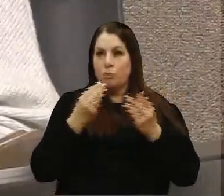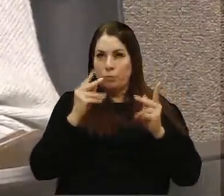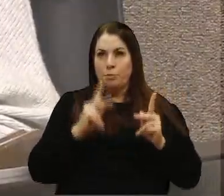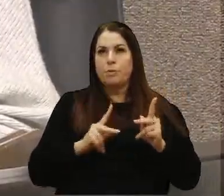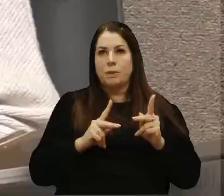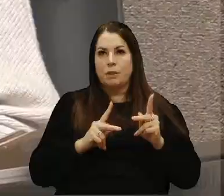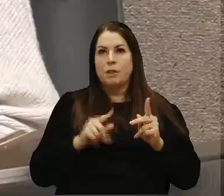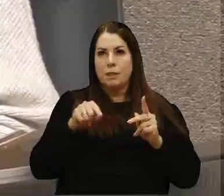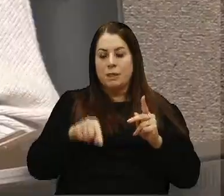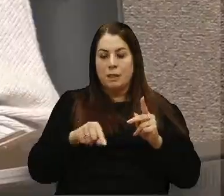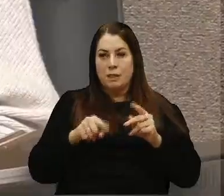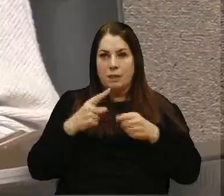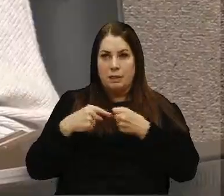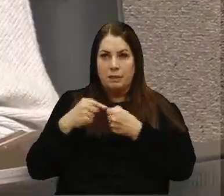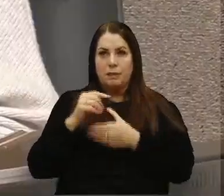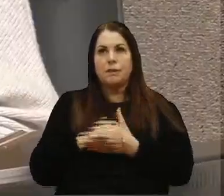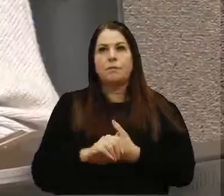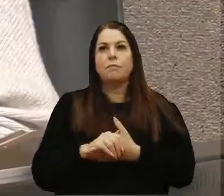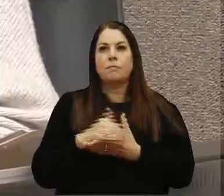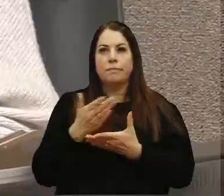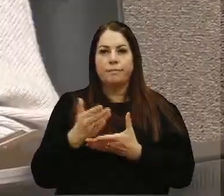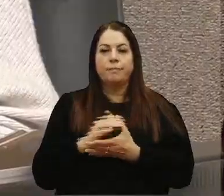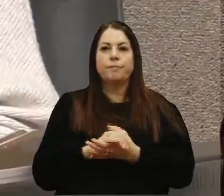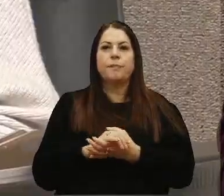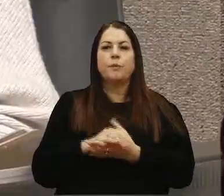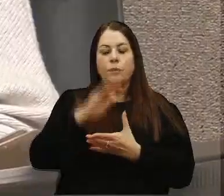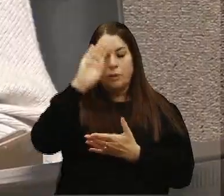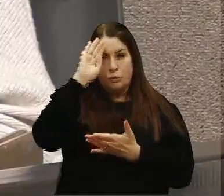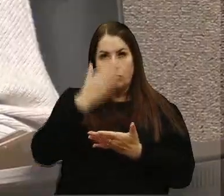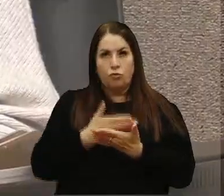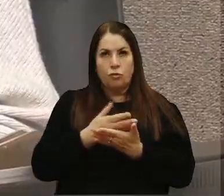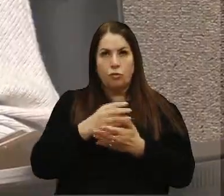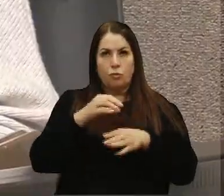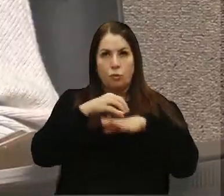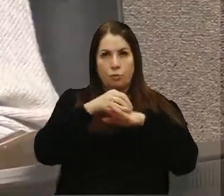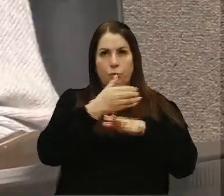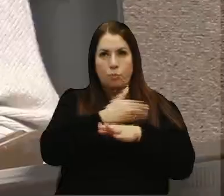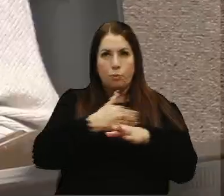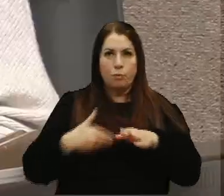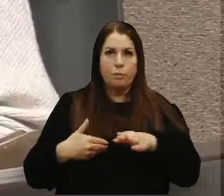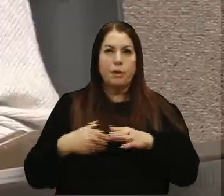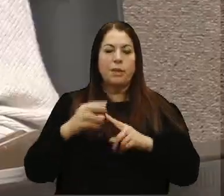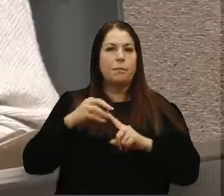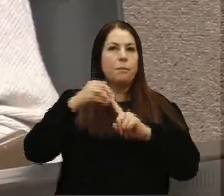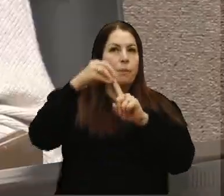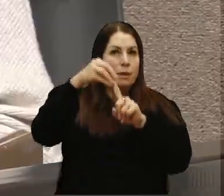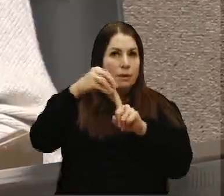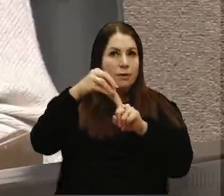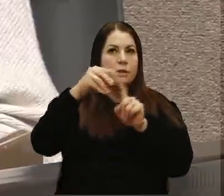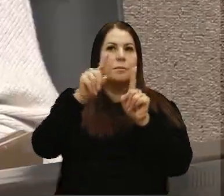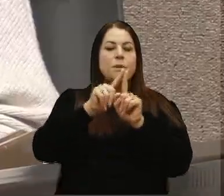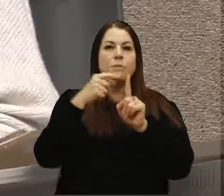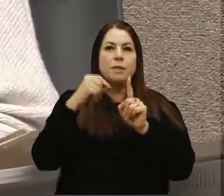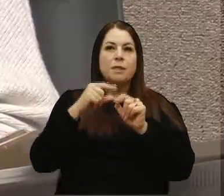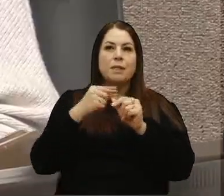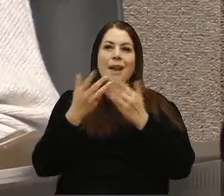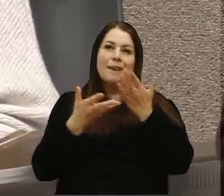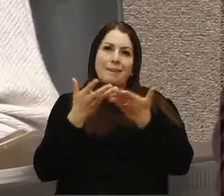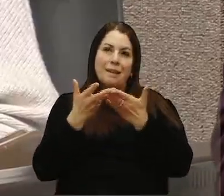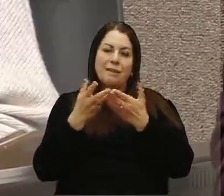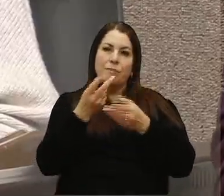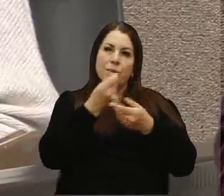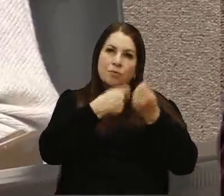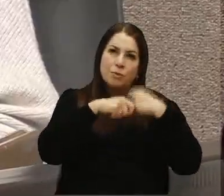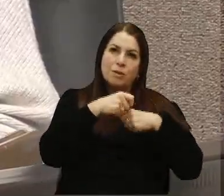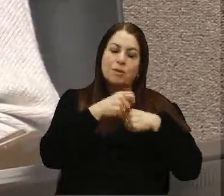pessoas aqui na nossa cidade. Então, eu acredito que transporte público é prioridade, mas deve ser lidado pela